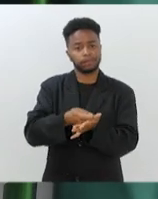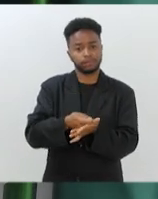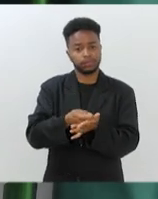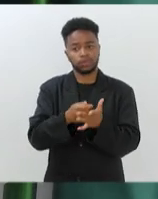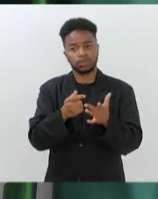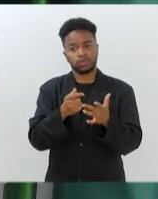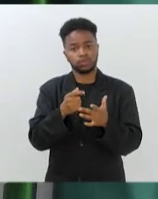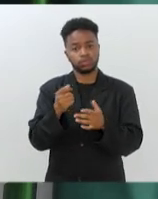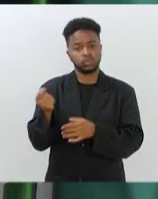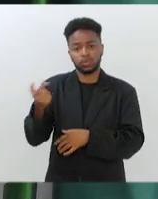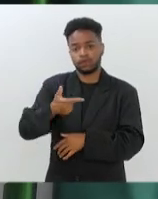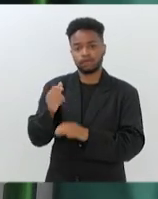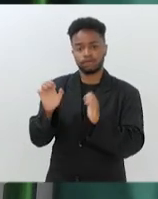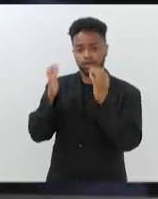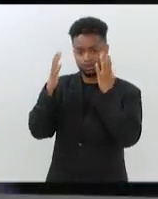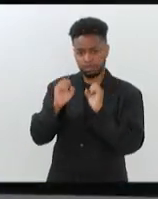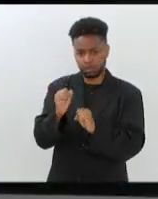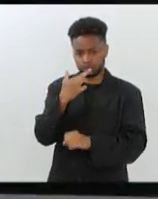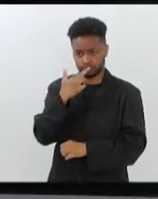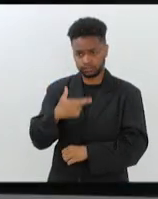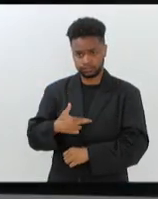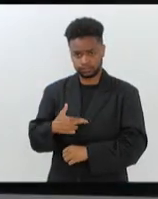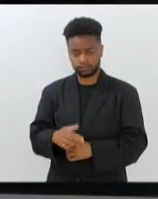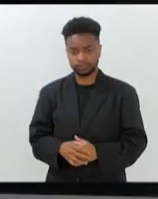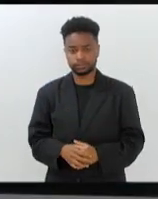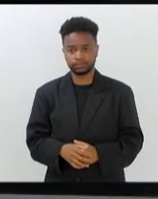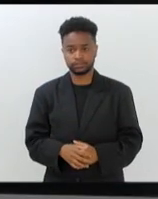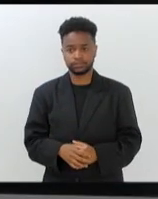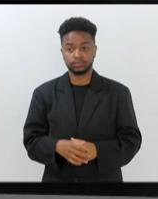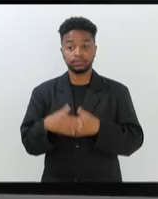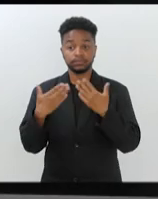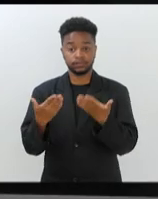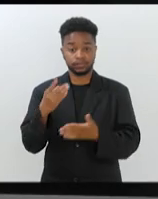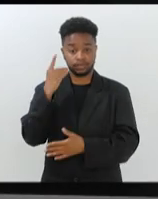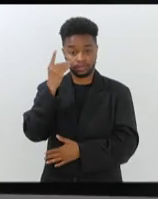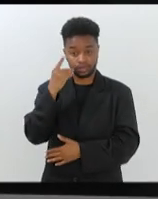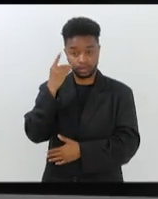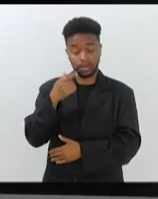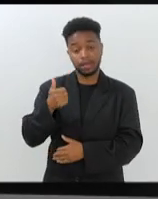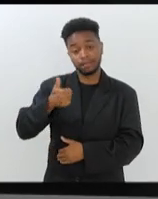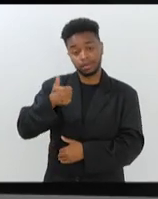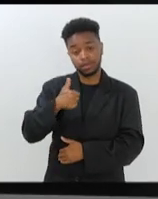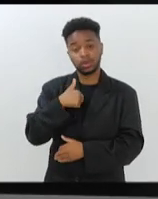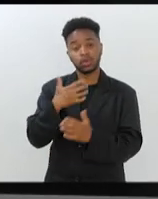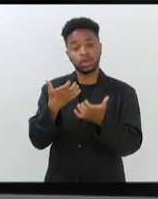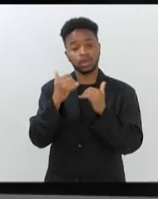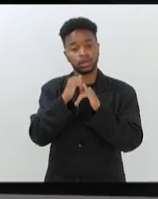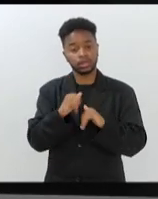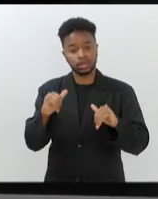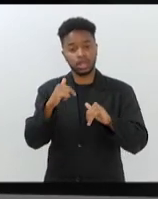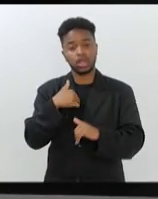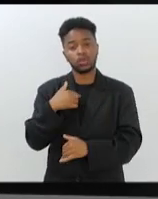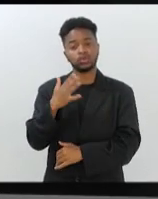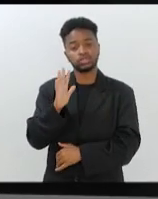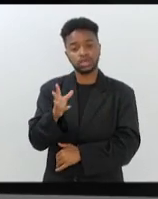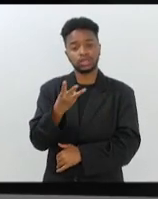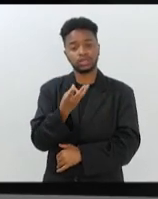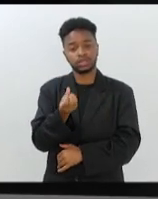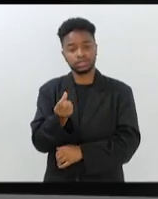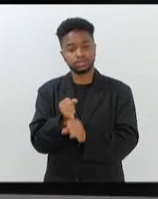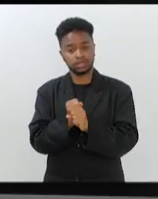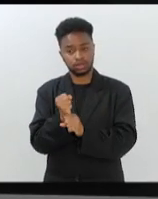festas senhora pode me responder isso Senor Deputado primeiro lugar gostaria de dizer que eu tenho 36 anos de